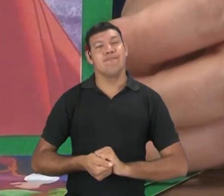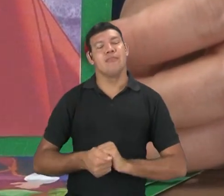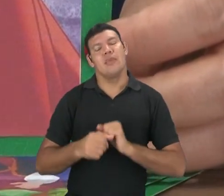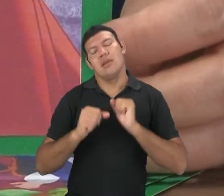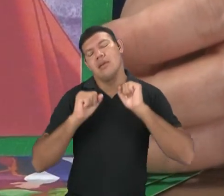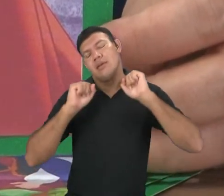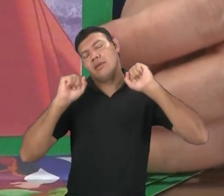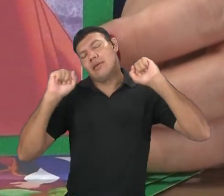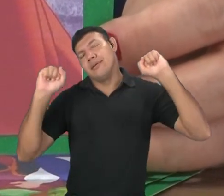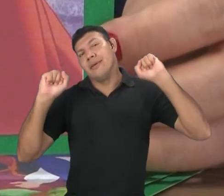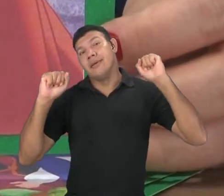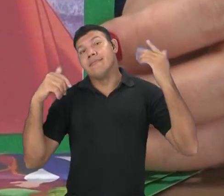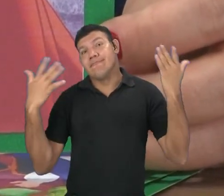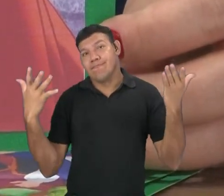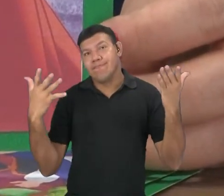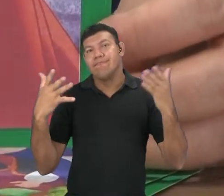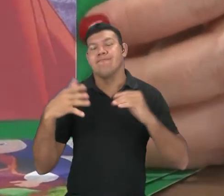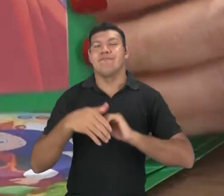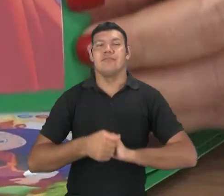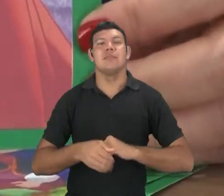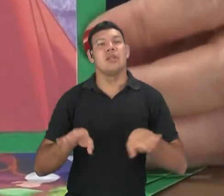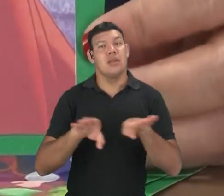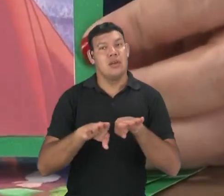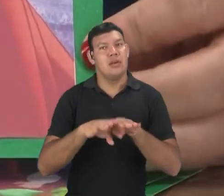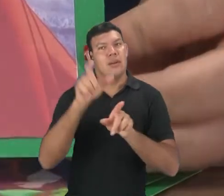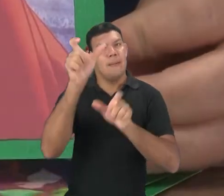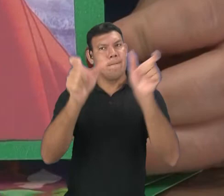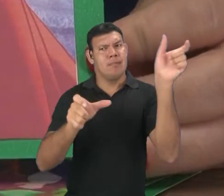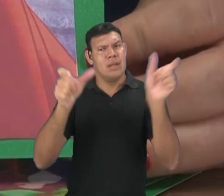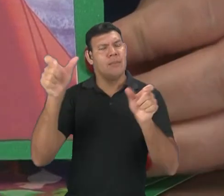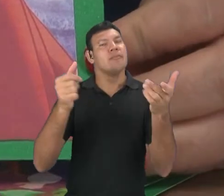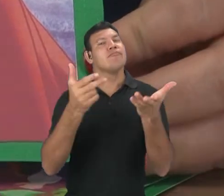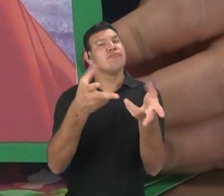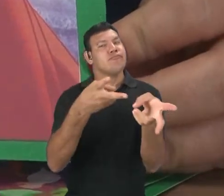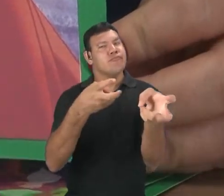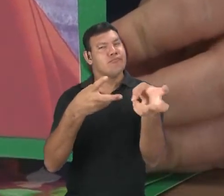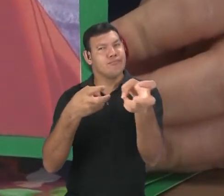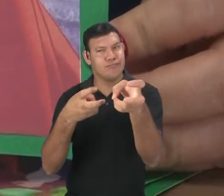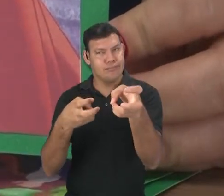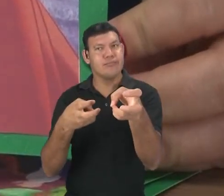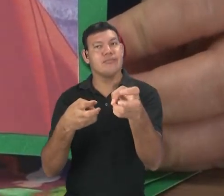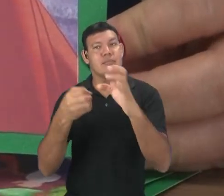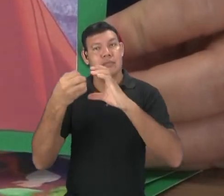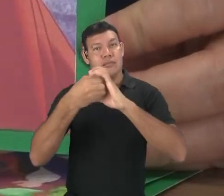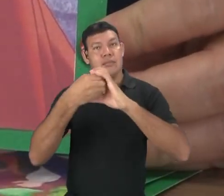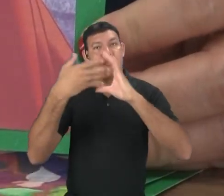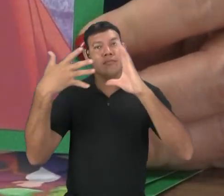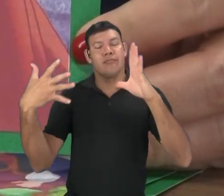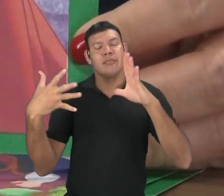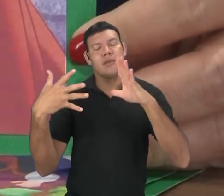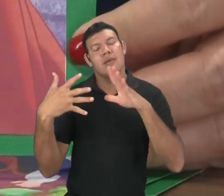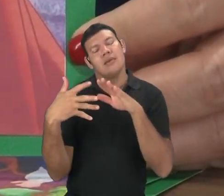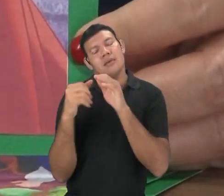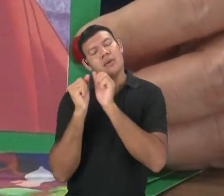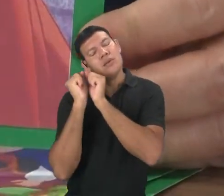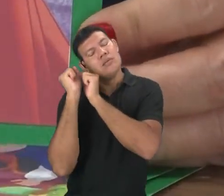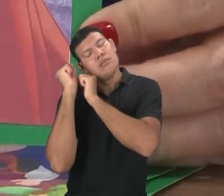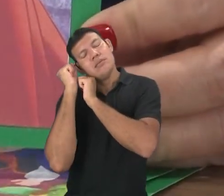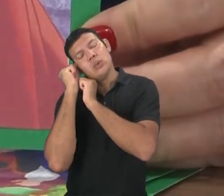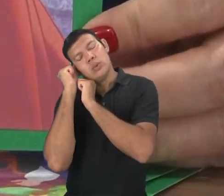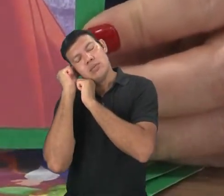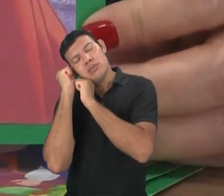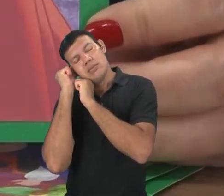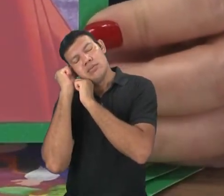Bela Adormecida, né? Também personagem. Perceba que também a característica é que ela dorme, né?